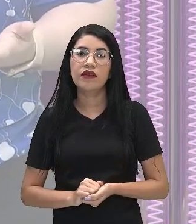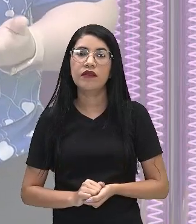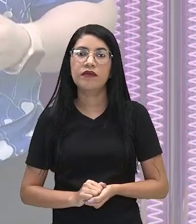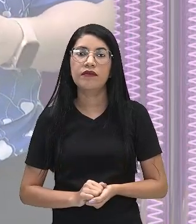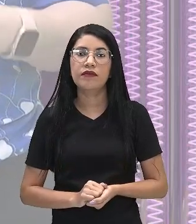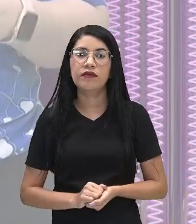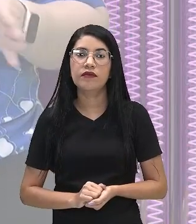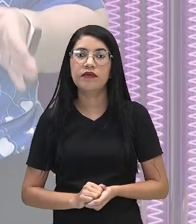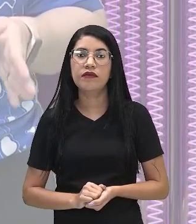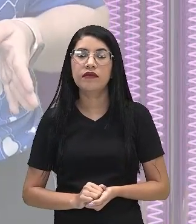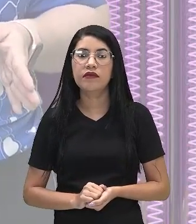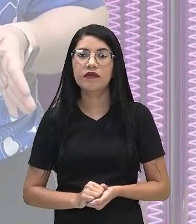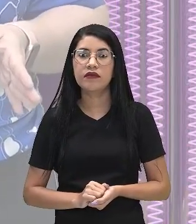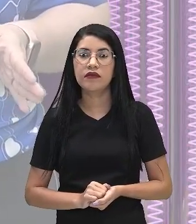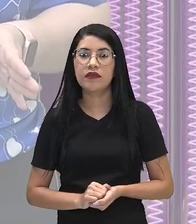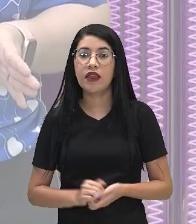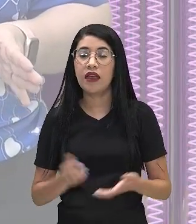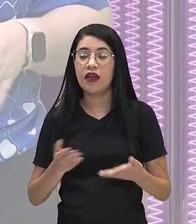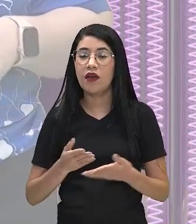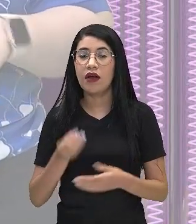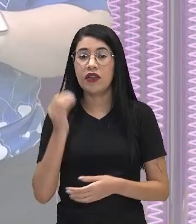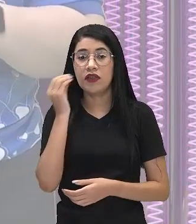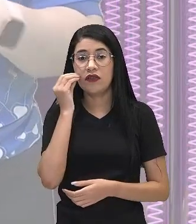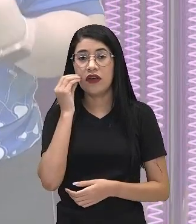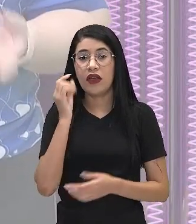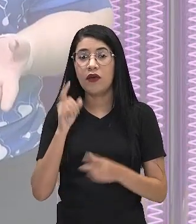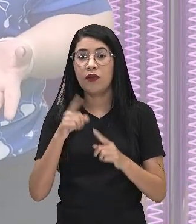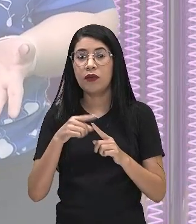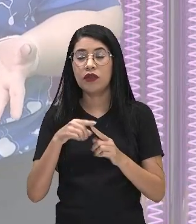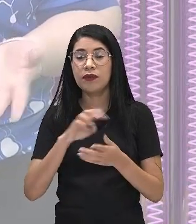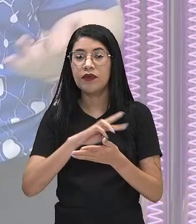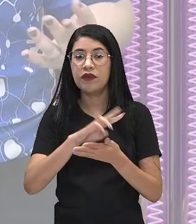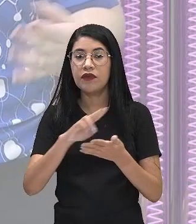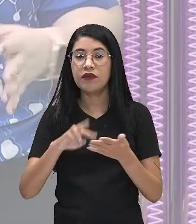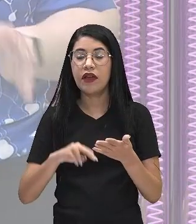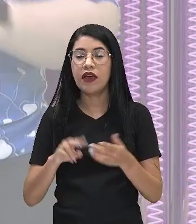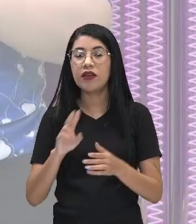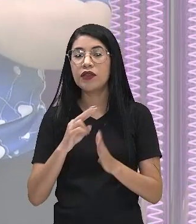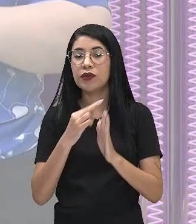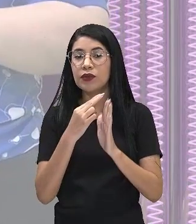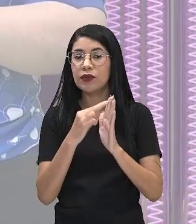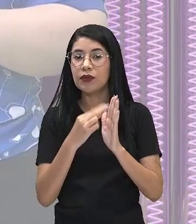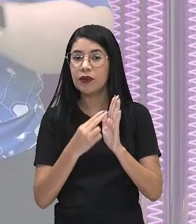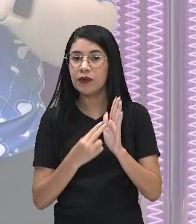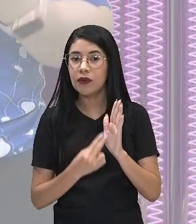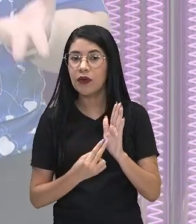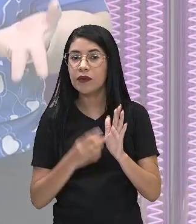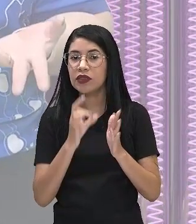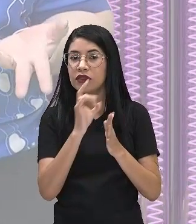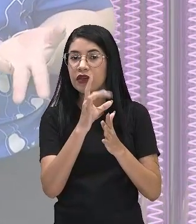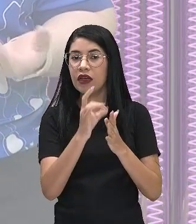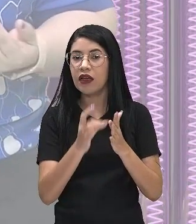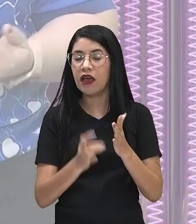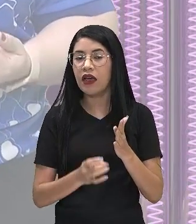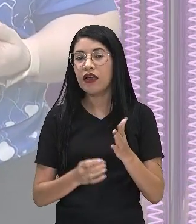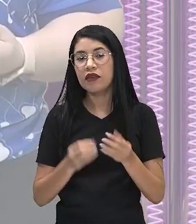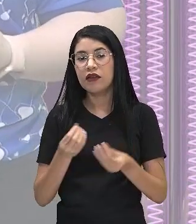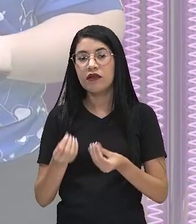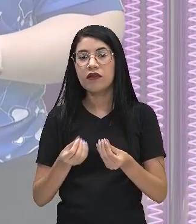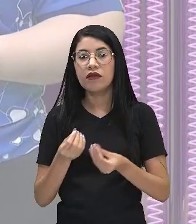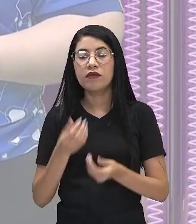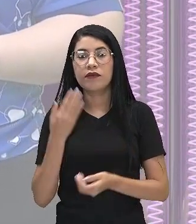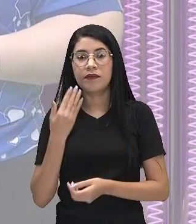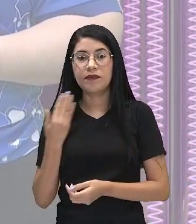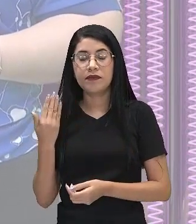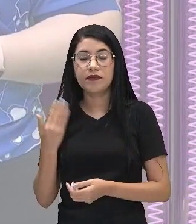agora quais tipos de prismas que existem, né? Quais nomes eles recebem, por que eles são chamados, como são chamados, né?